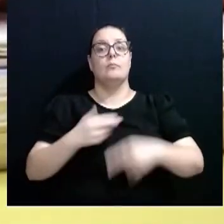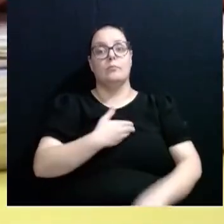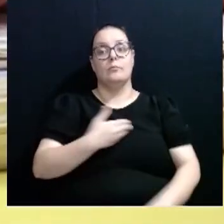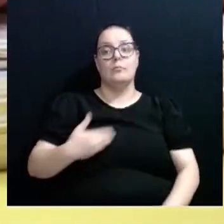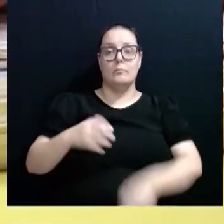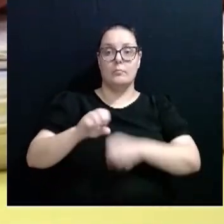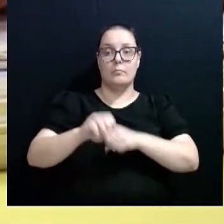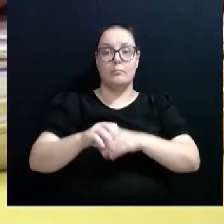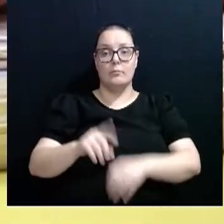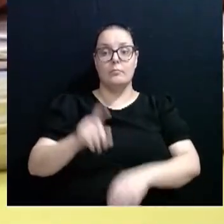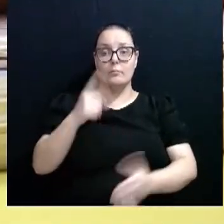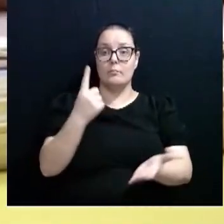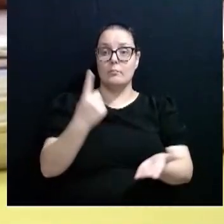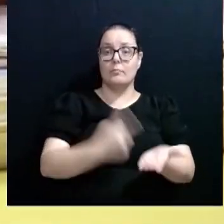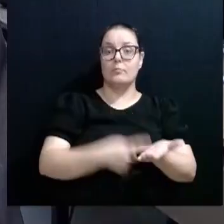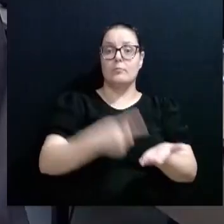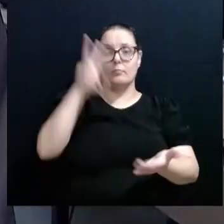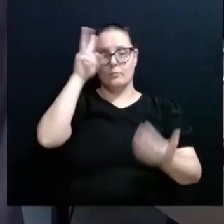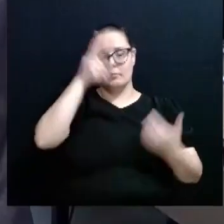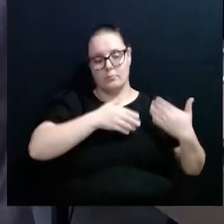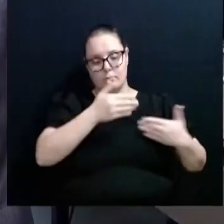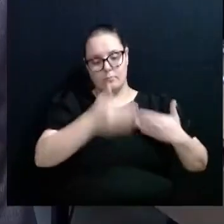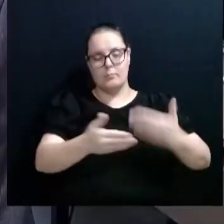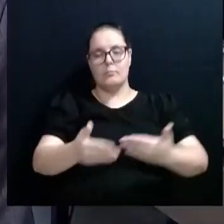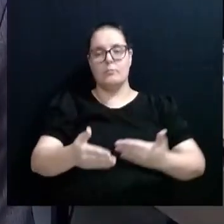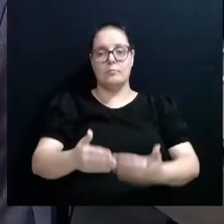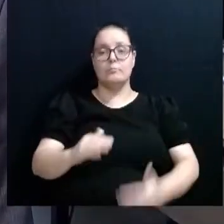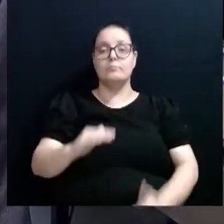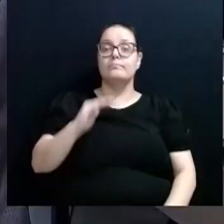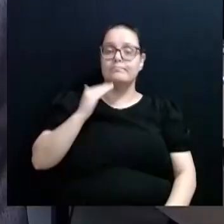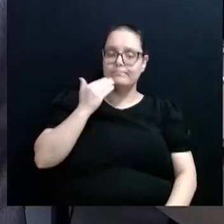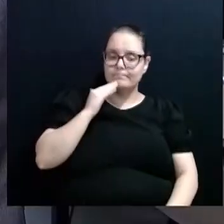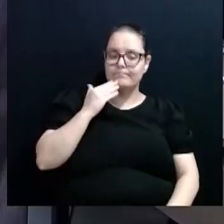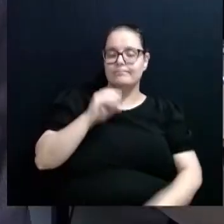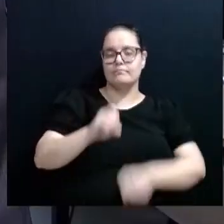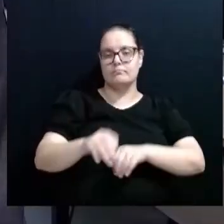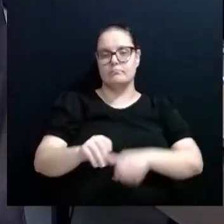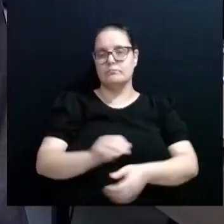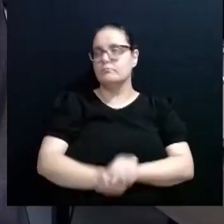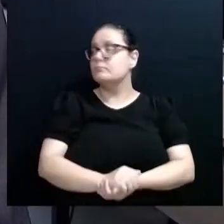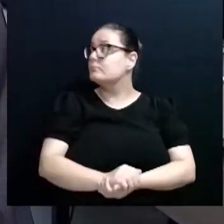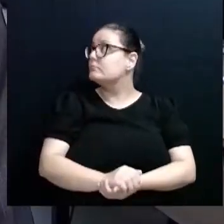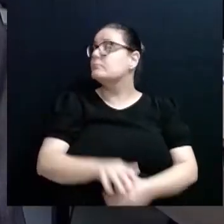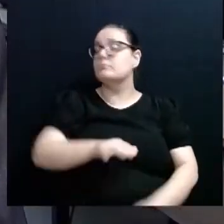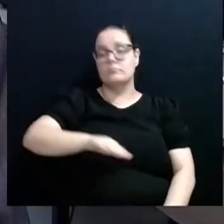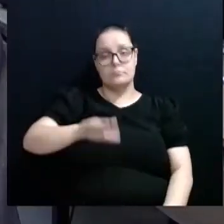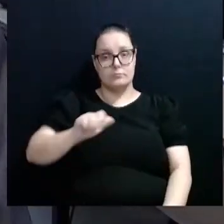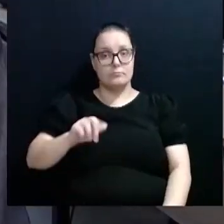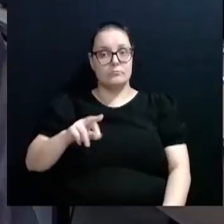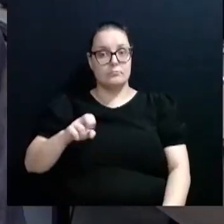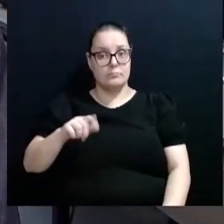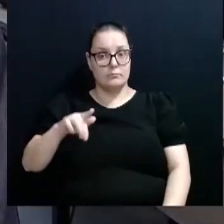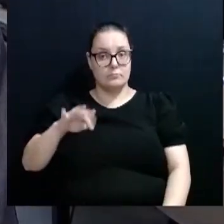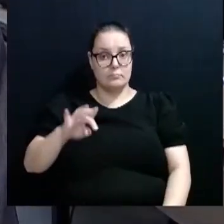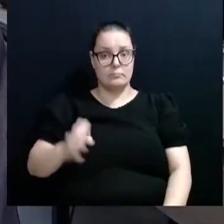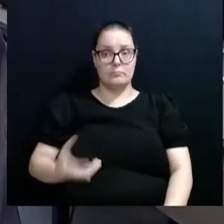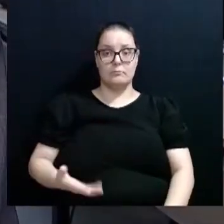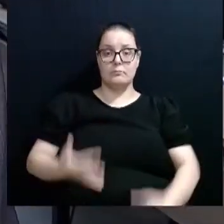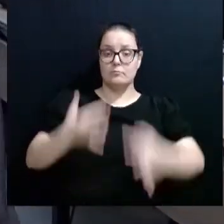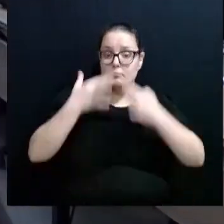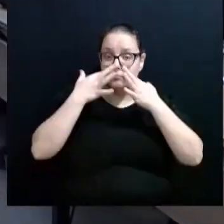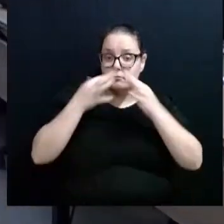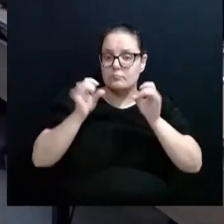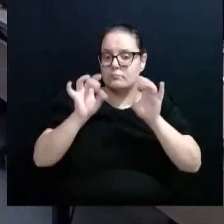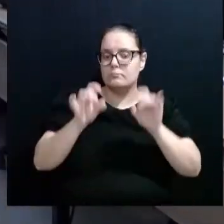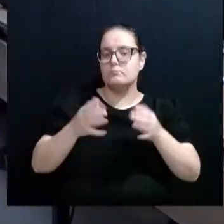marcada por um histórico déficit educacional. Essa é uma região muito carente, uma região que precisa de uma atenção bem especial.